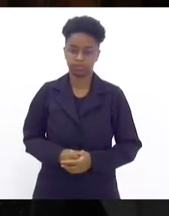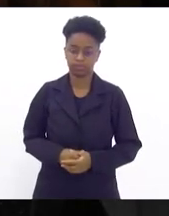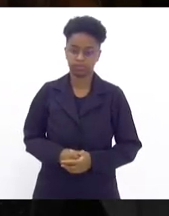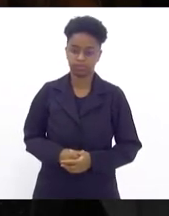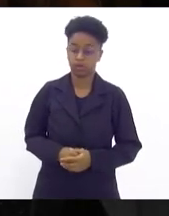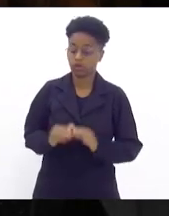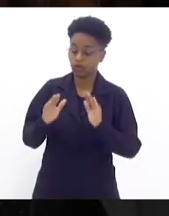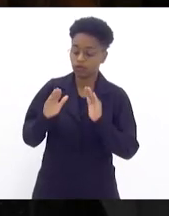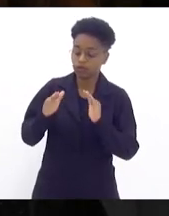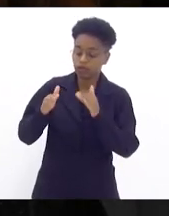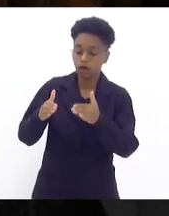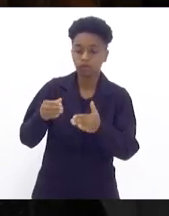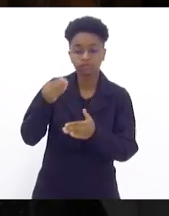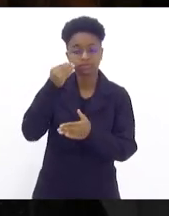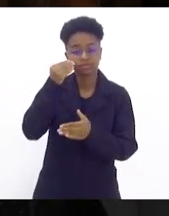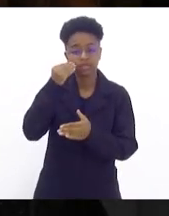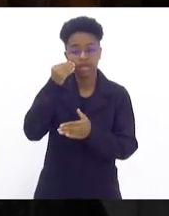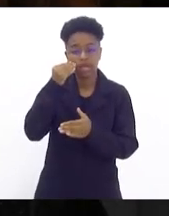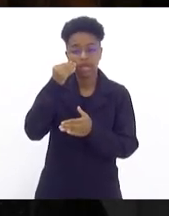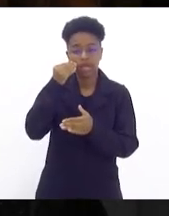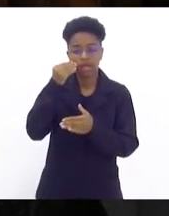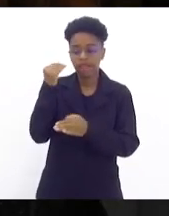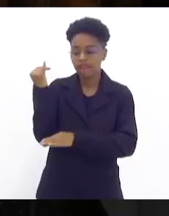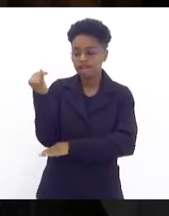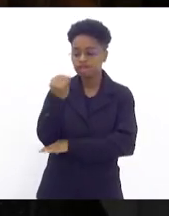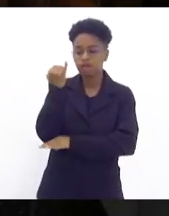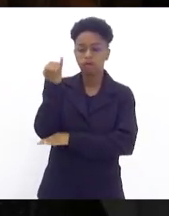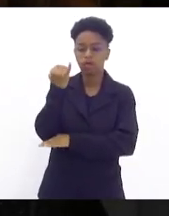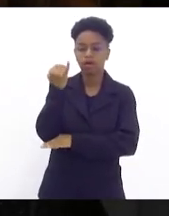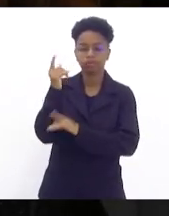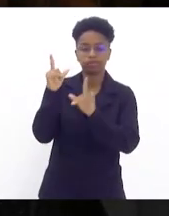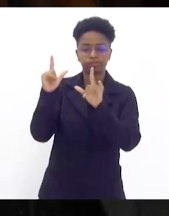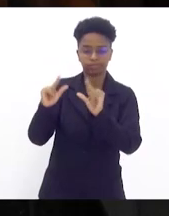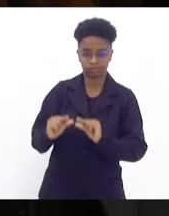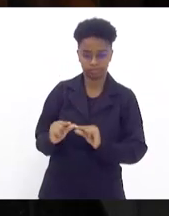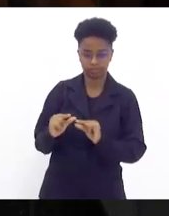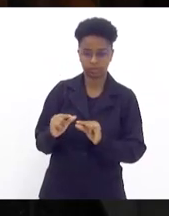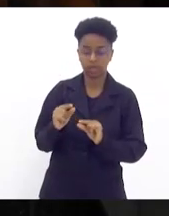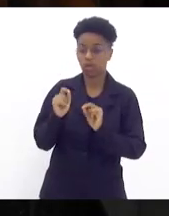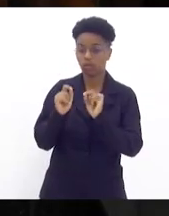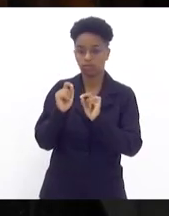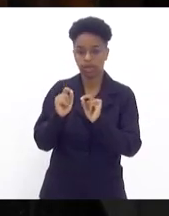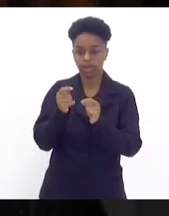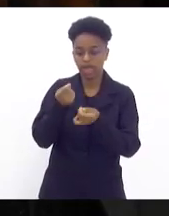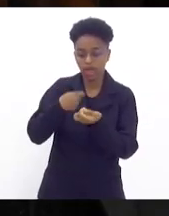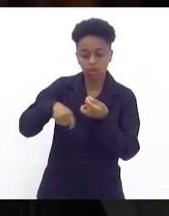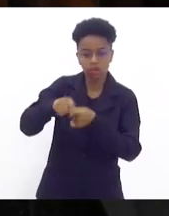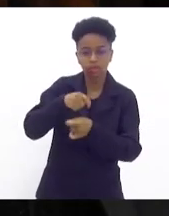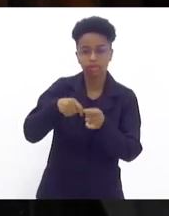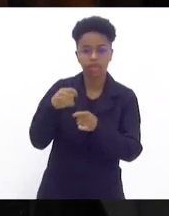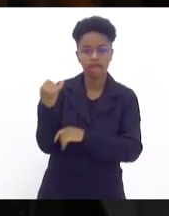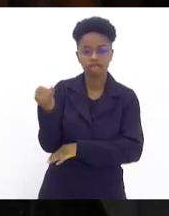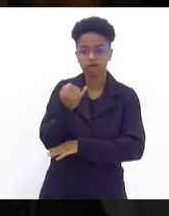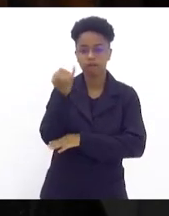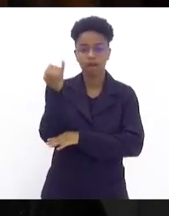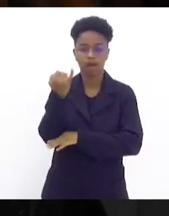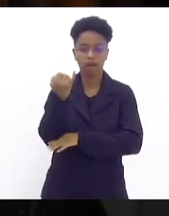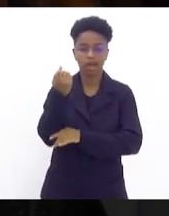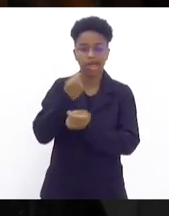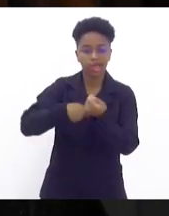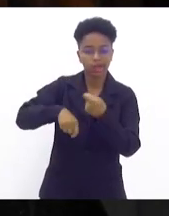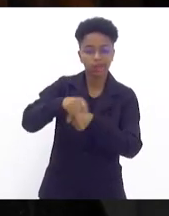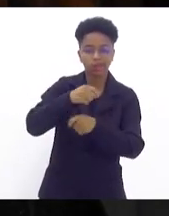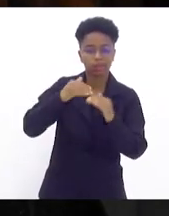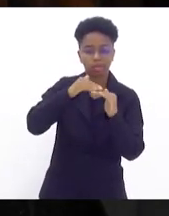diminuir a informalidade a famosa economia informal a economia